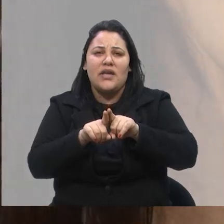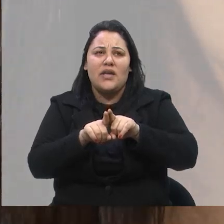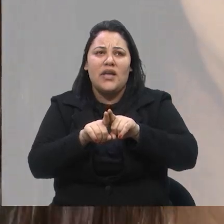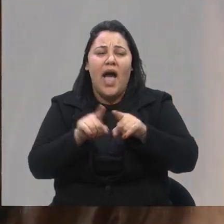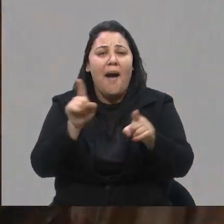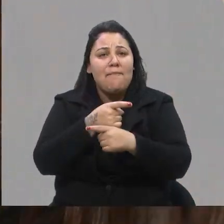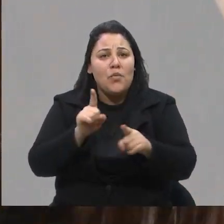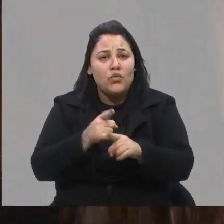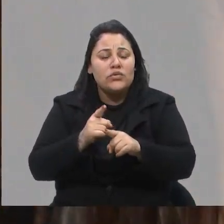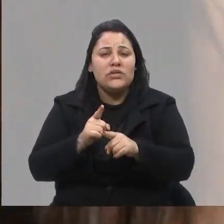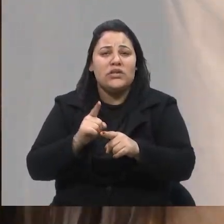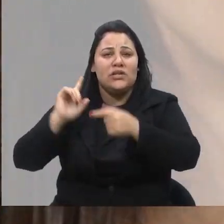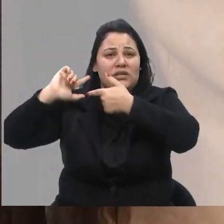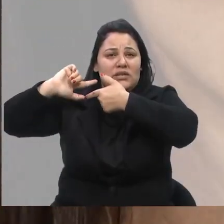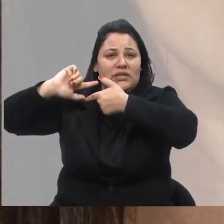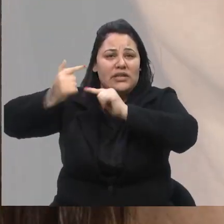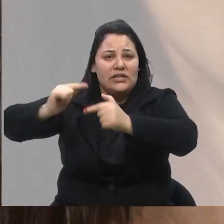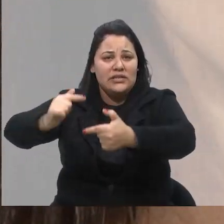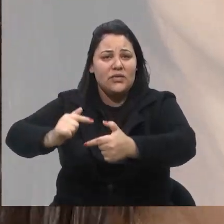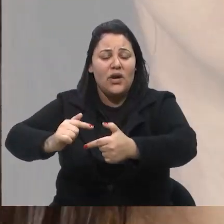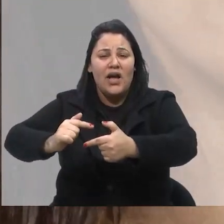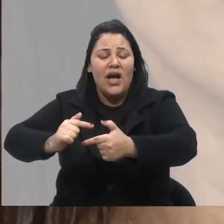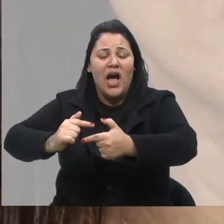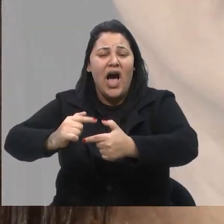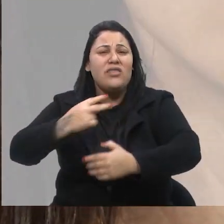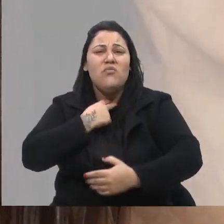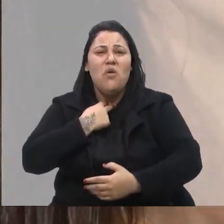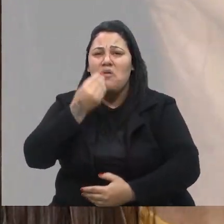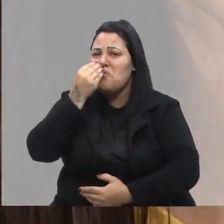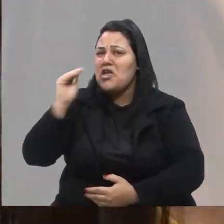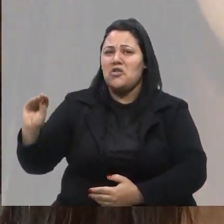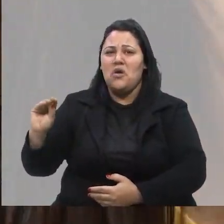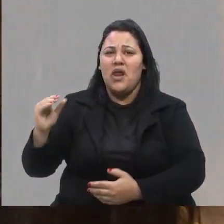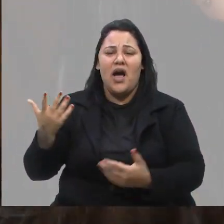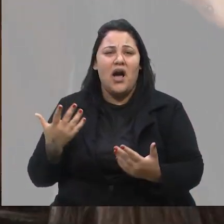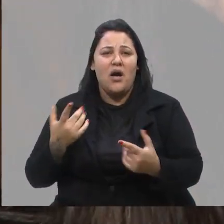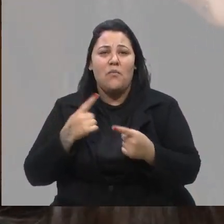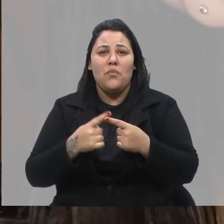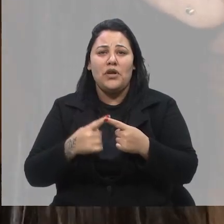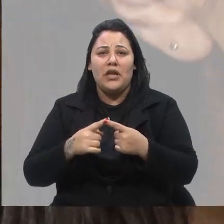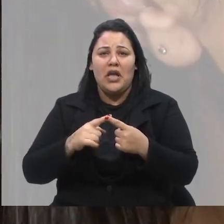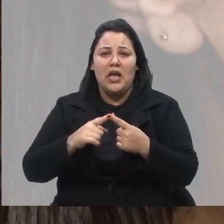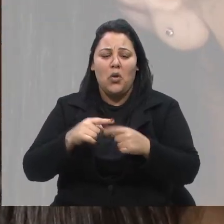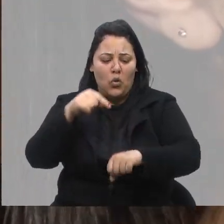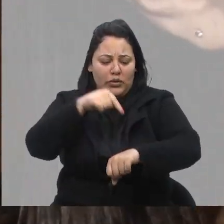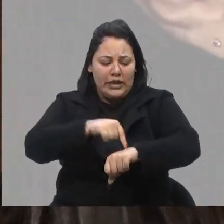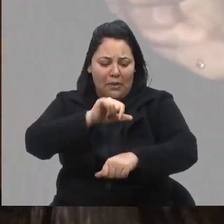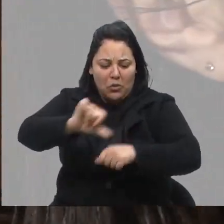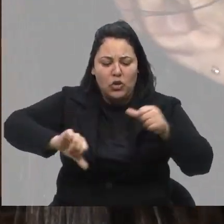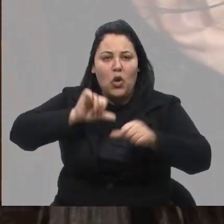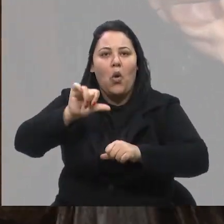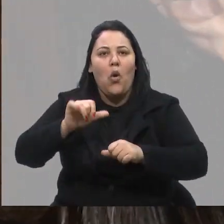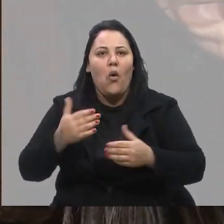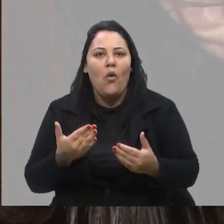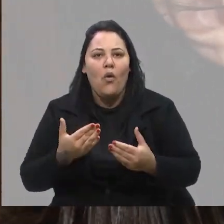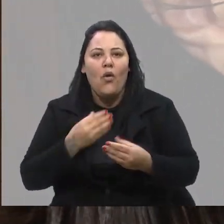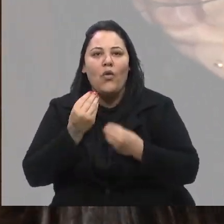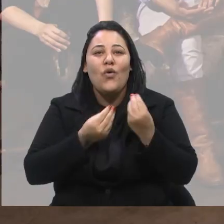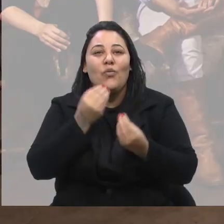nativista, tradicionalista, ela não pode virar as costas simplesmente porque o tempo de hoje é outro. Como é que você observa